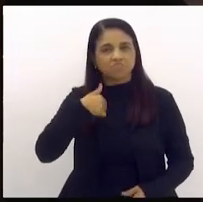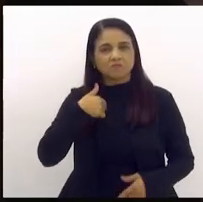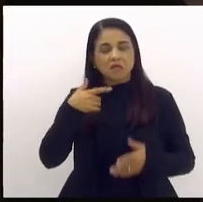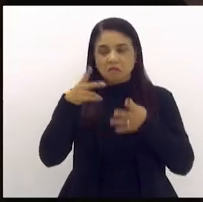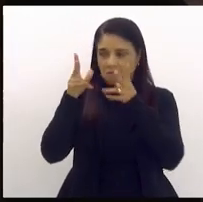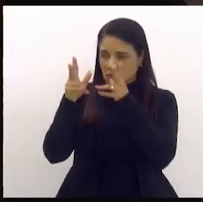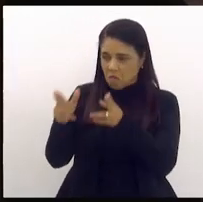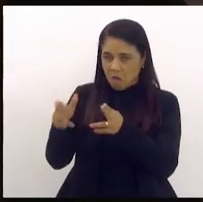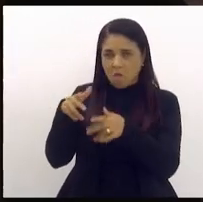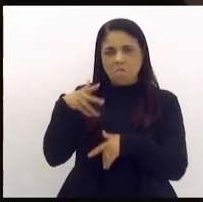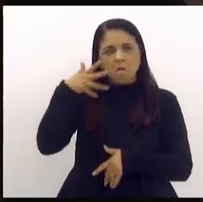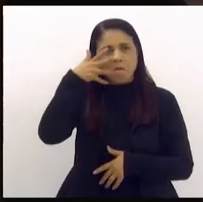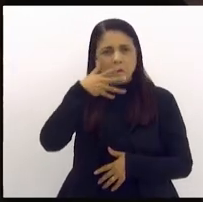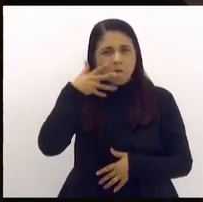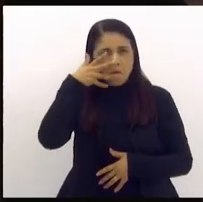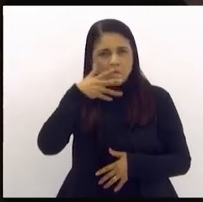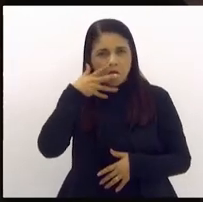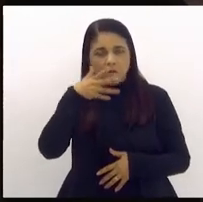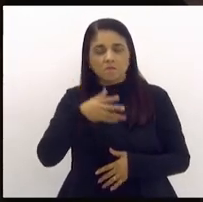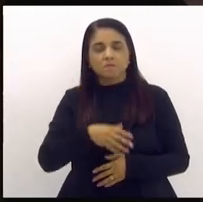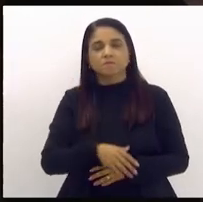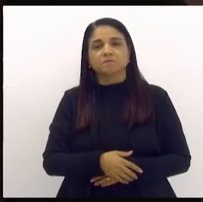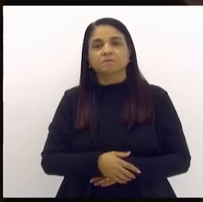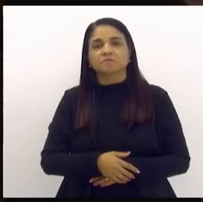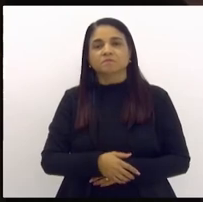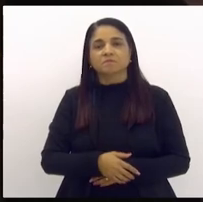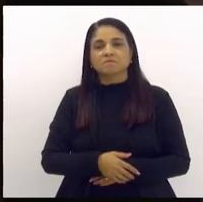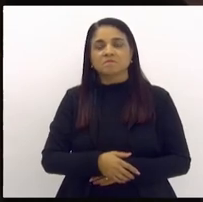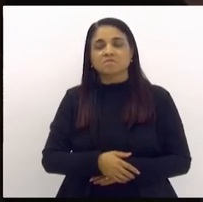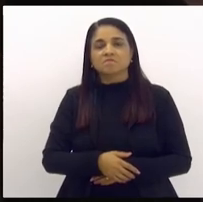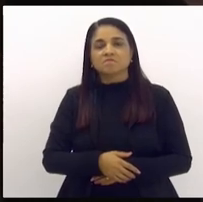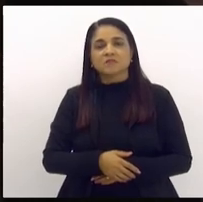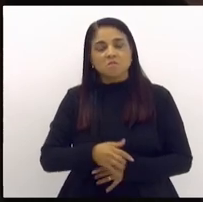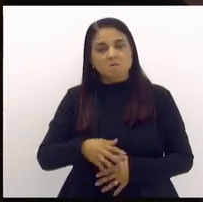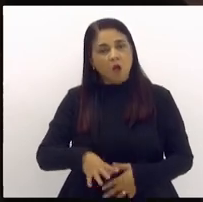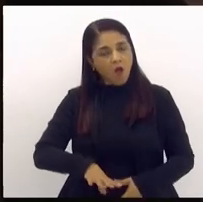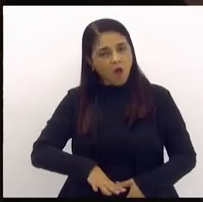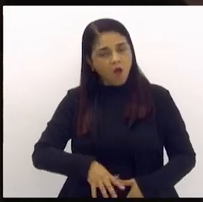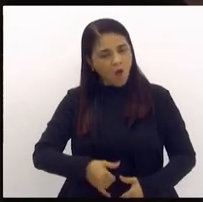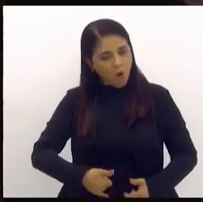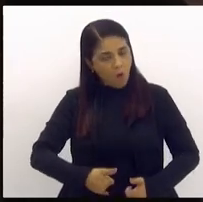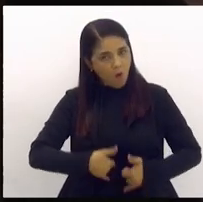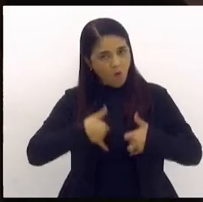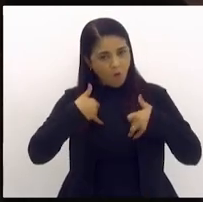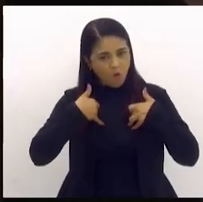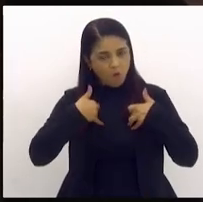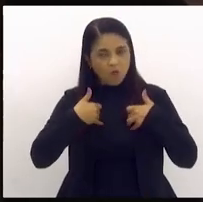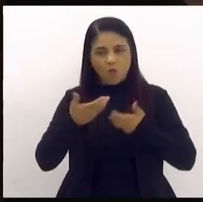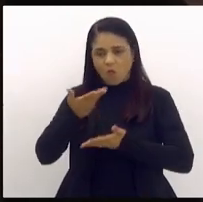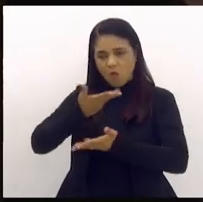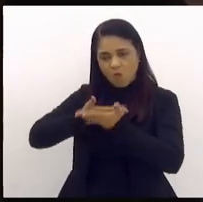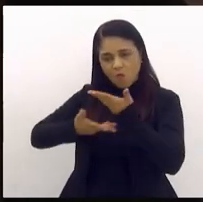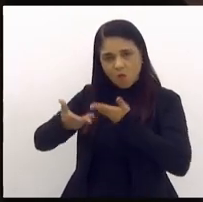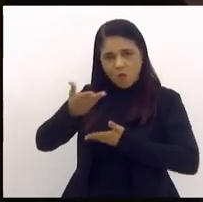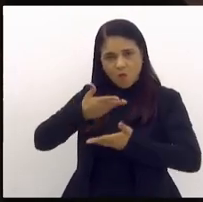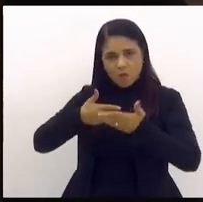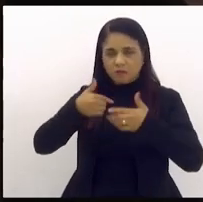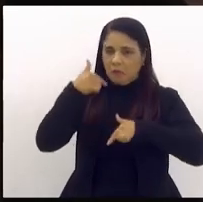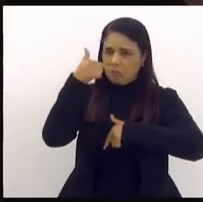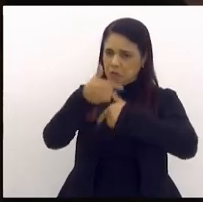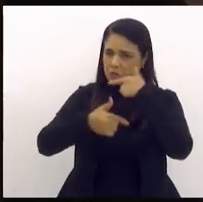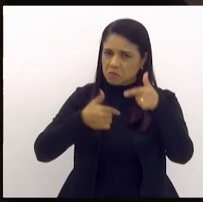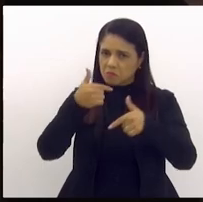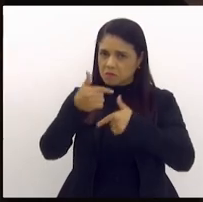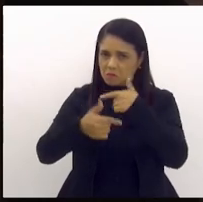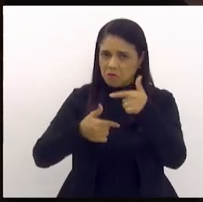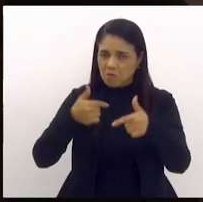as suas palavras, deputado Pobel. Tem sido uma honra compartilhar essa jornada